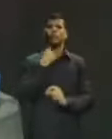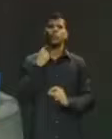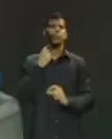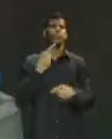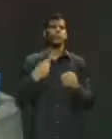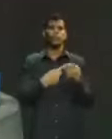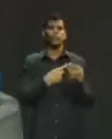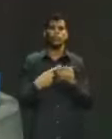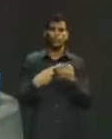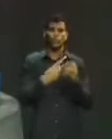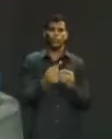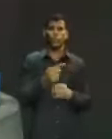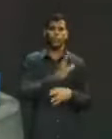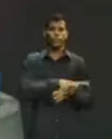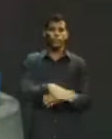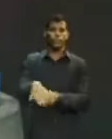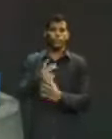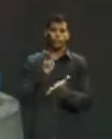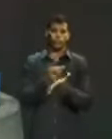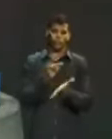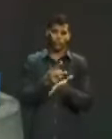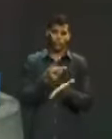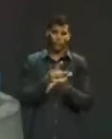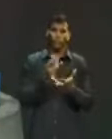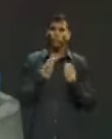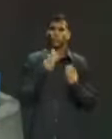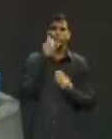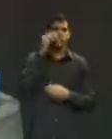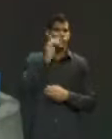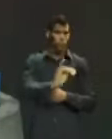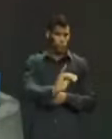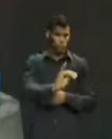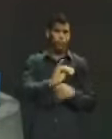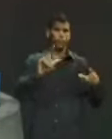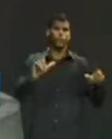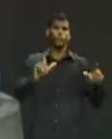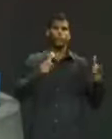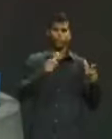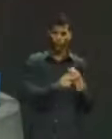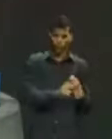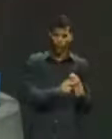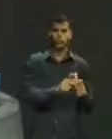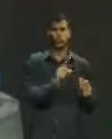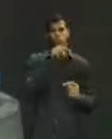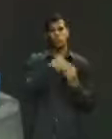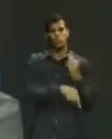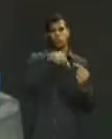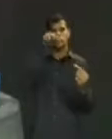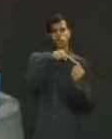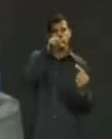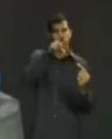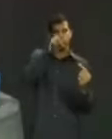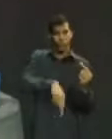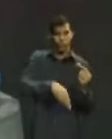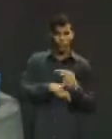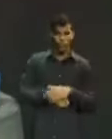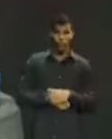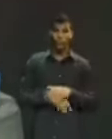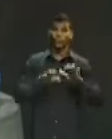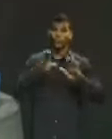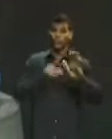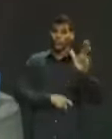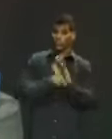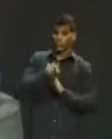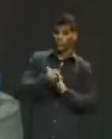cearense, no semiárido cearense. Fazer diminuir a mortalidade infantil. Qual é o desafio das